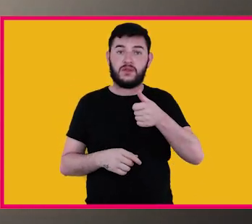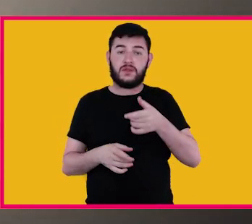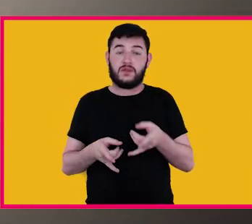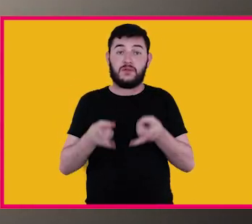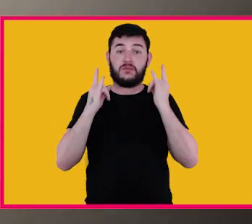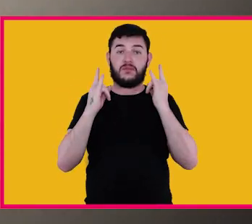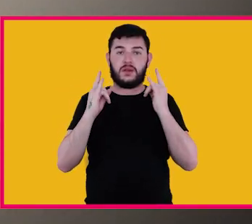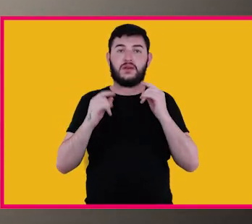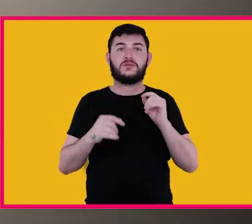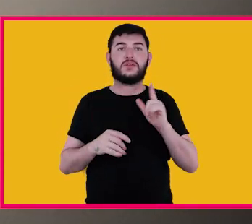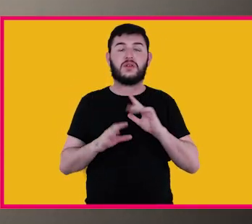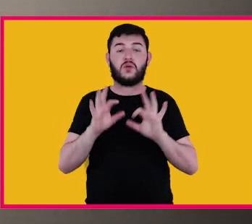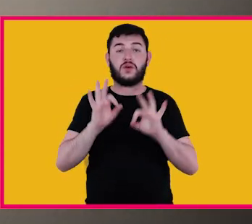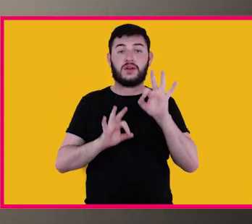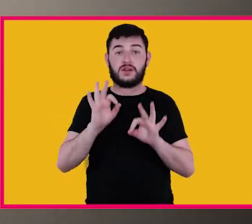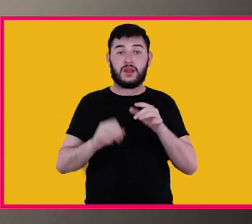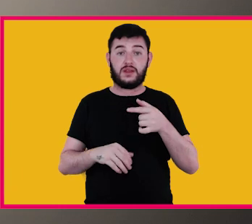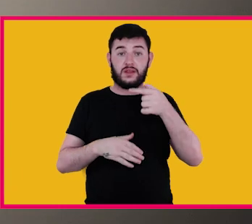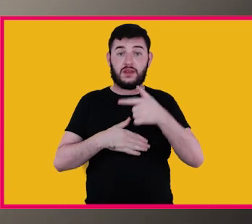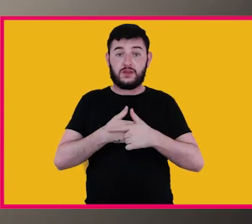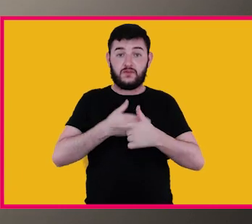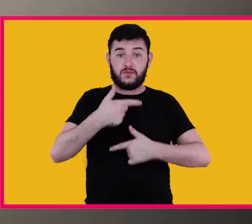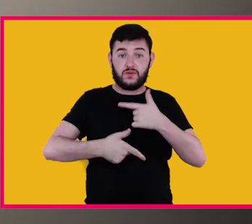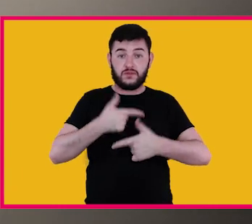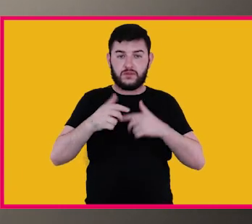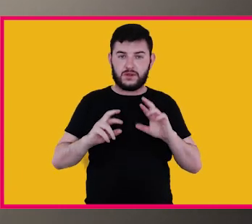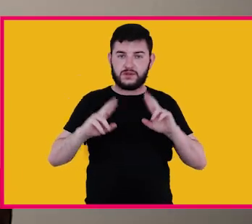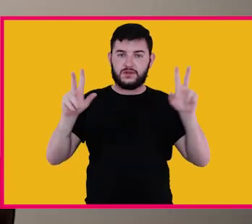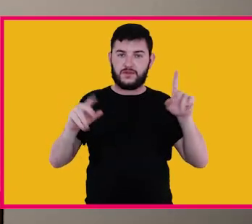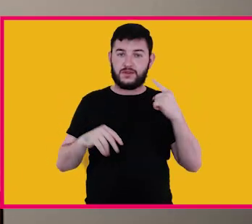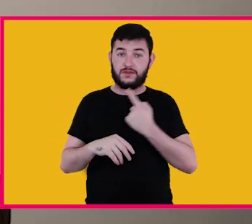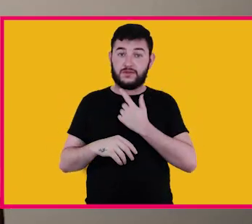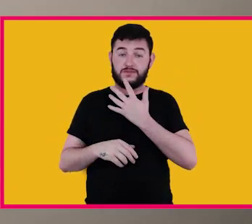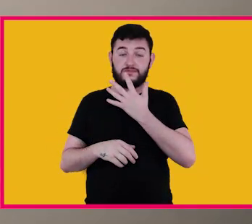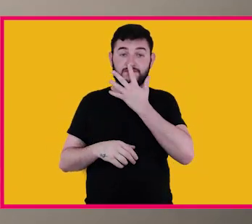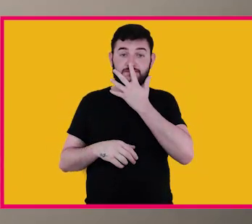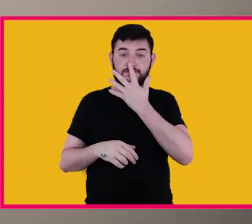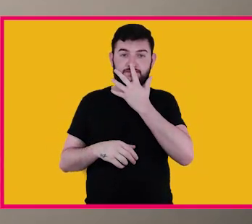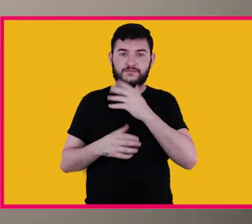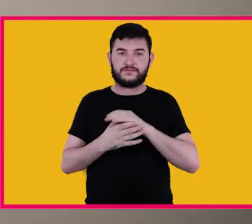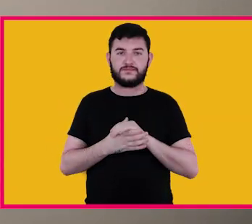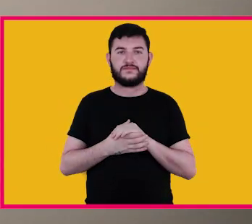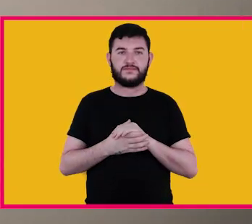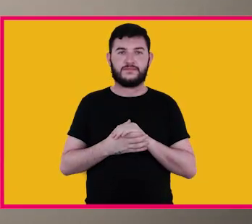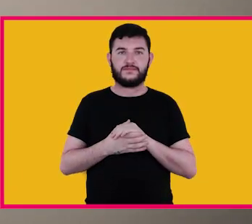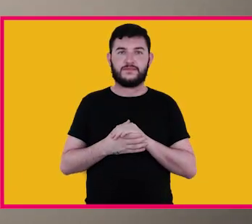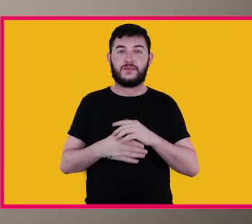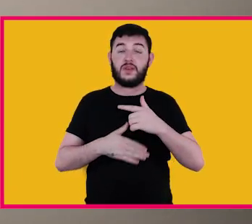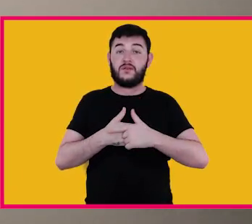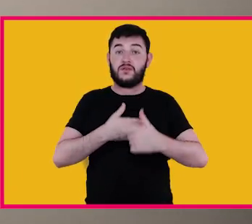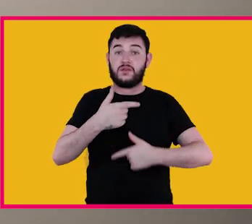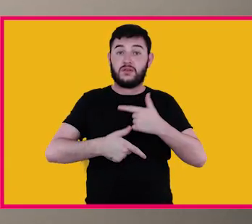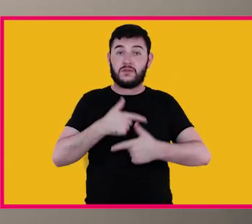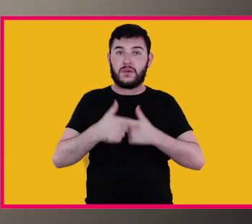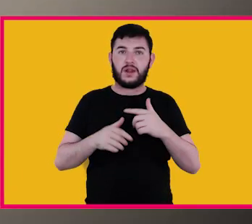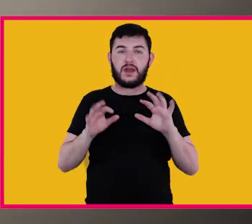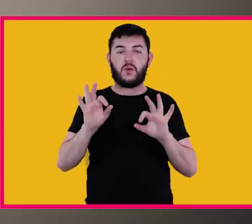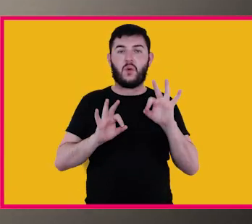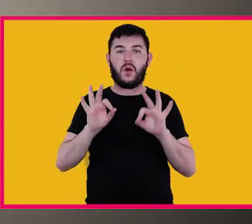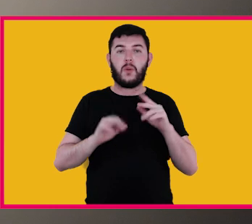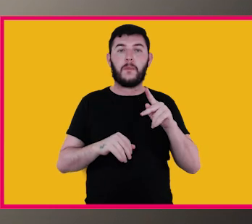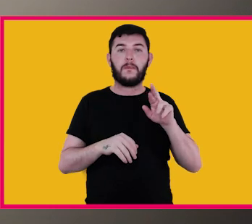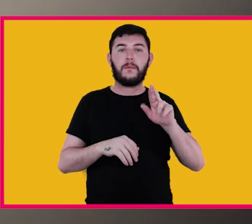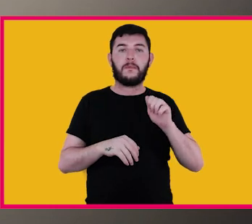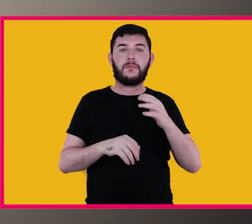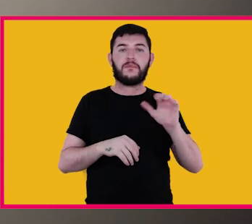organizados em torno de 7 diferentes funções, conforme veremos a seguir. Algumas dessas funções foram organizadas como praças temáticas,